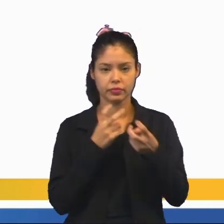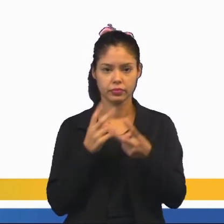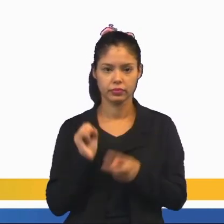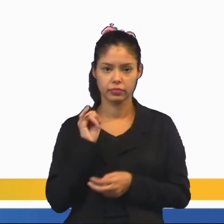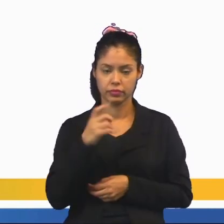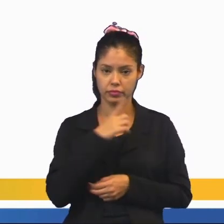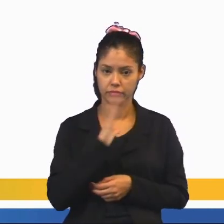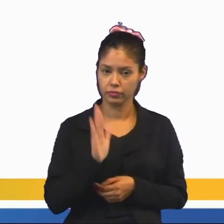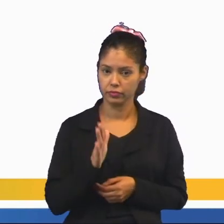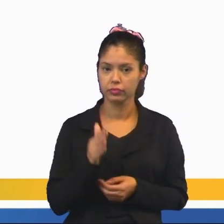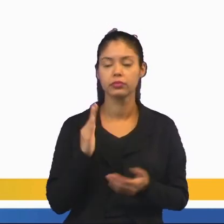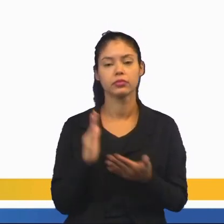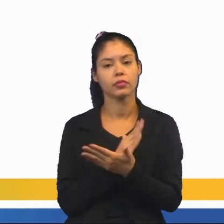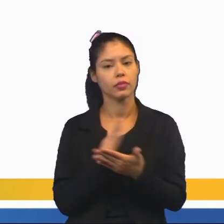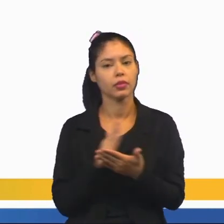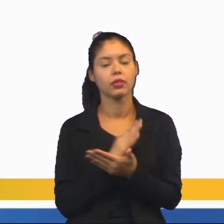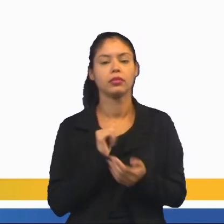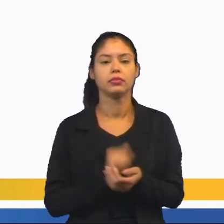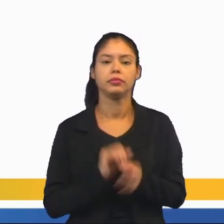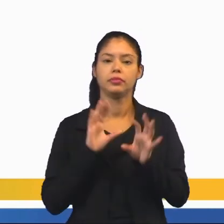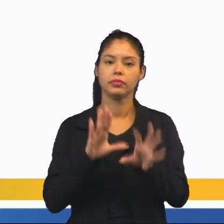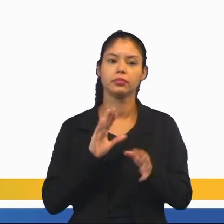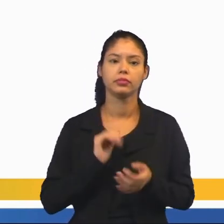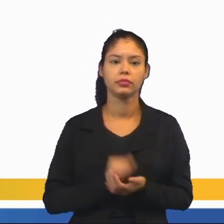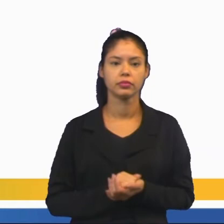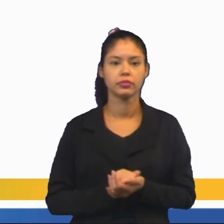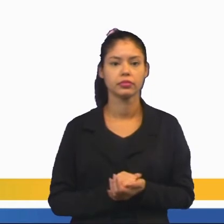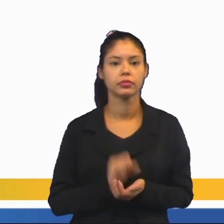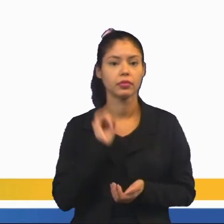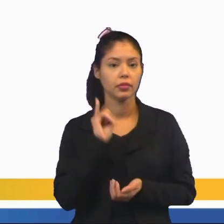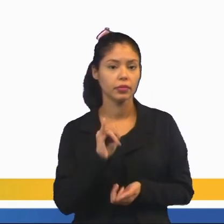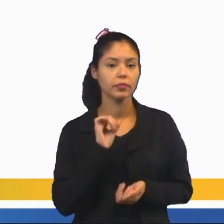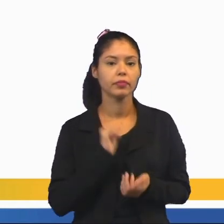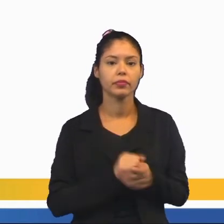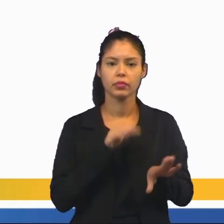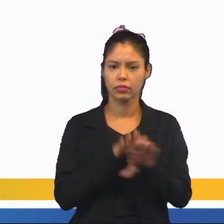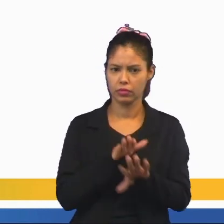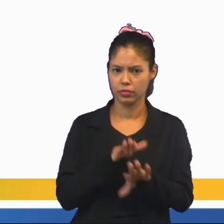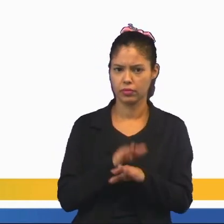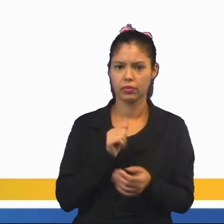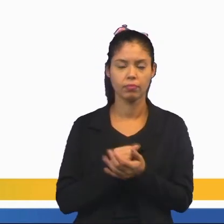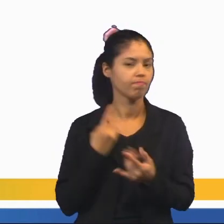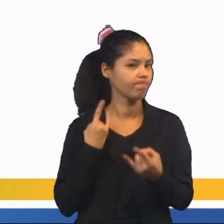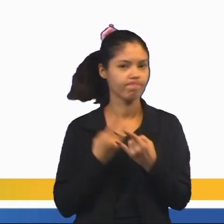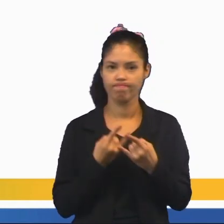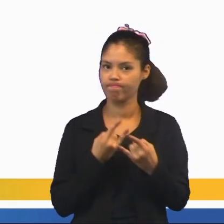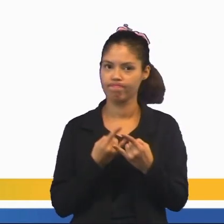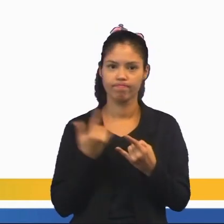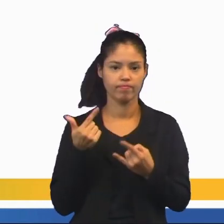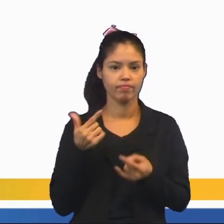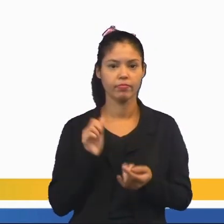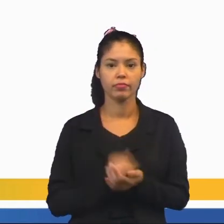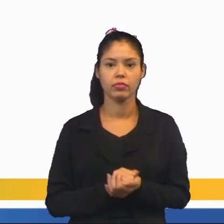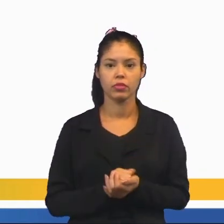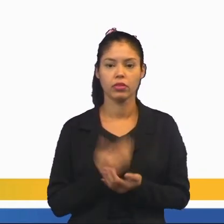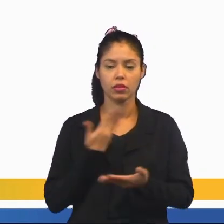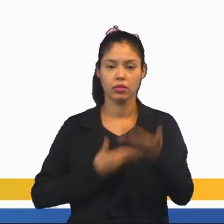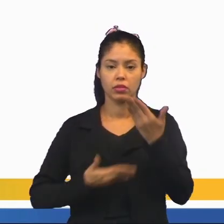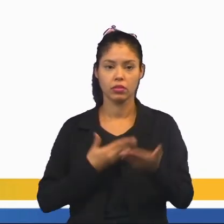observe se você já se expôs a algum desses sintomas. Se praticou sexo desprotegido